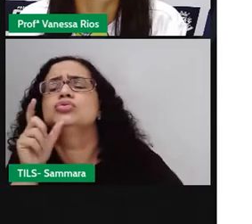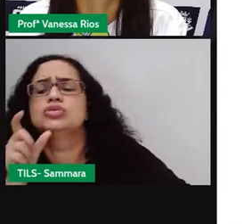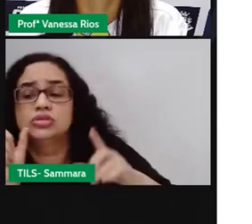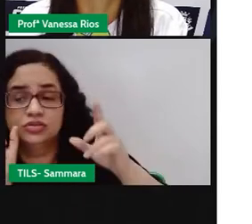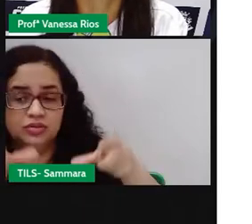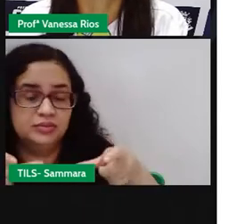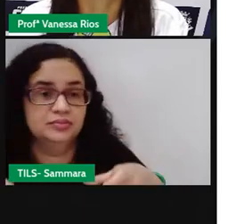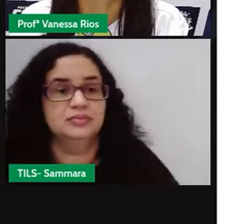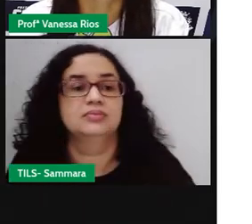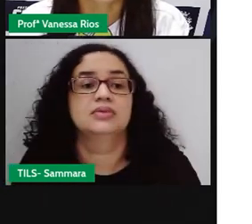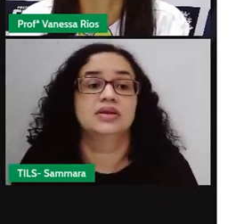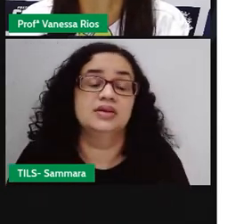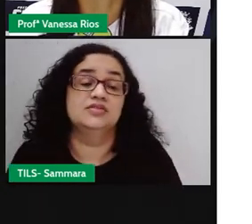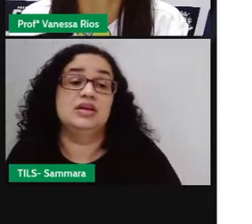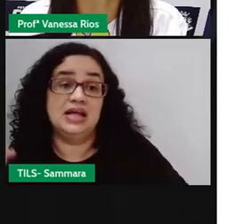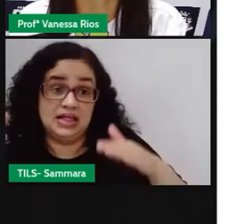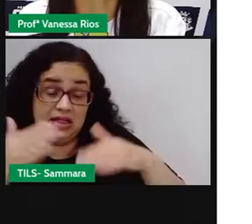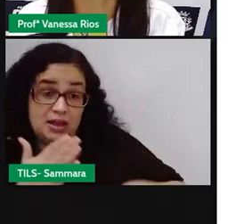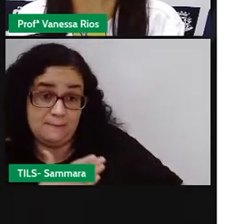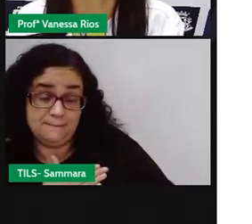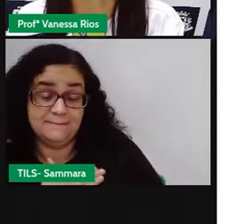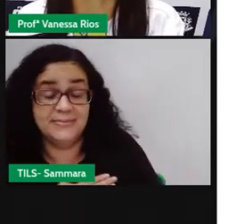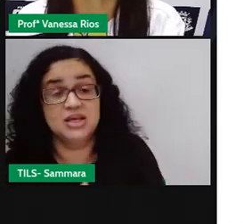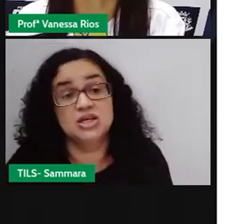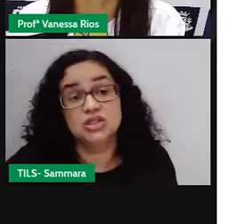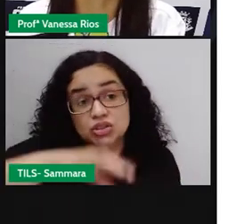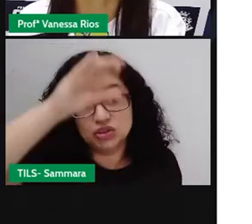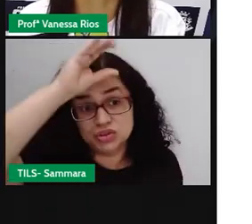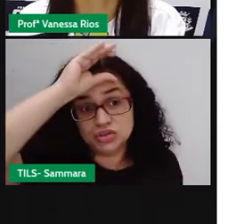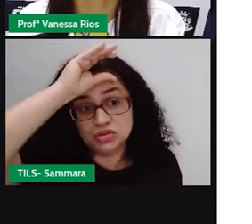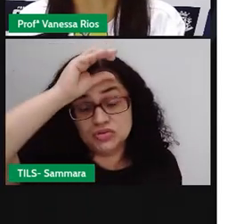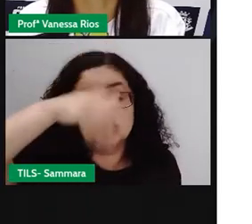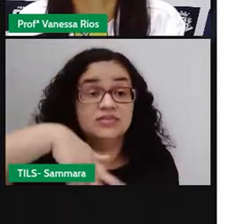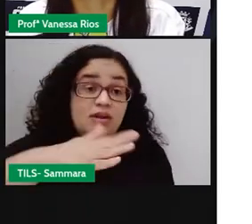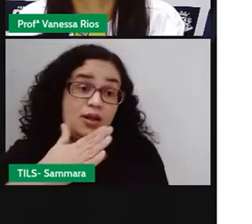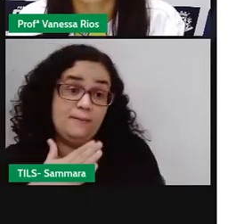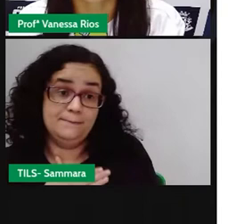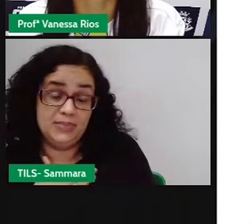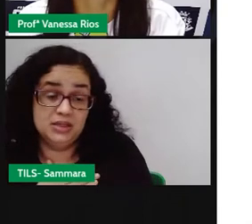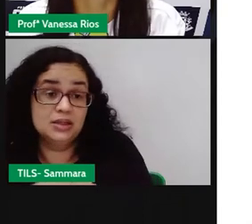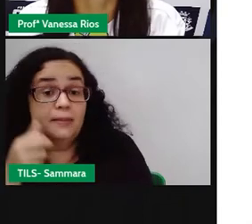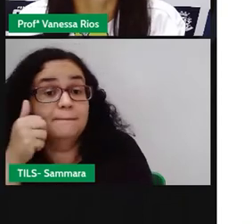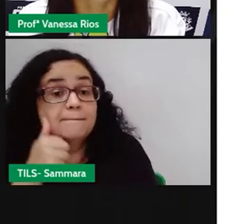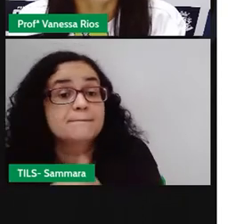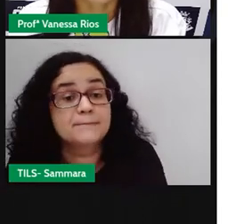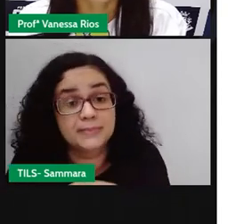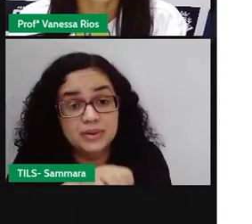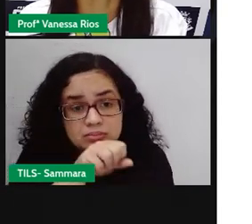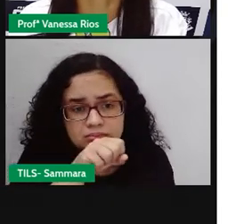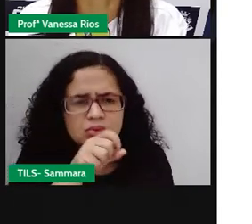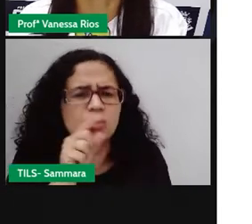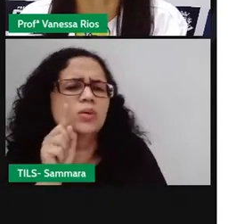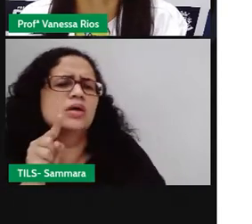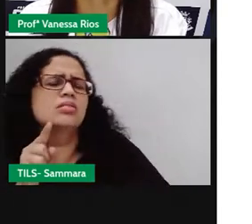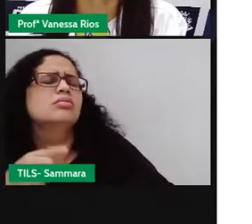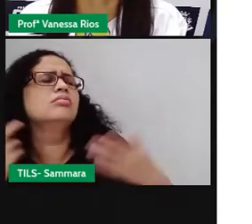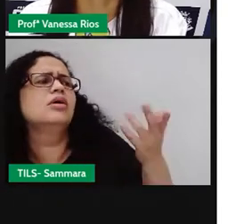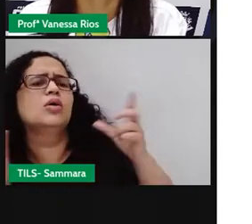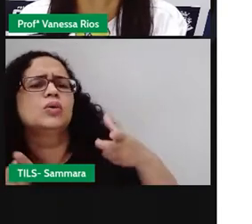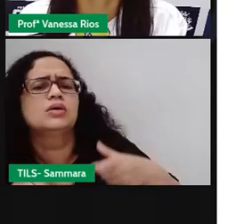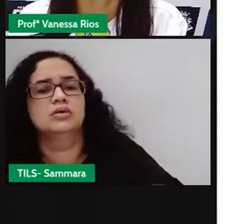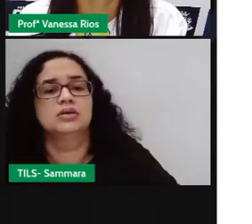vais?" "Vim da casa de minha tia e vou para a casa de minha mãe." "Com quem tu